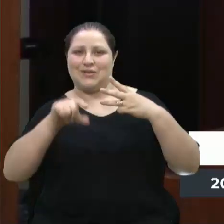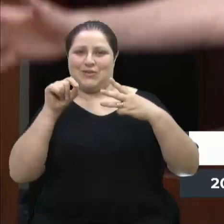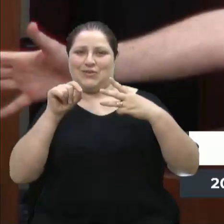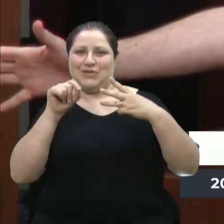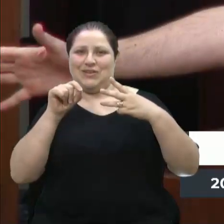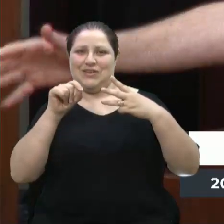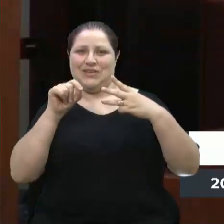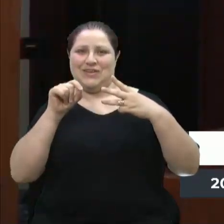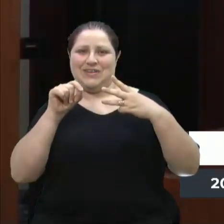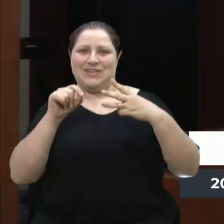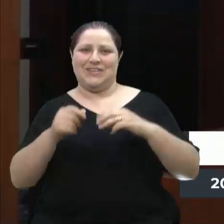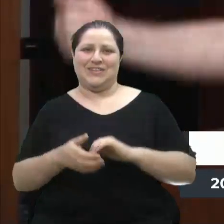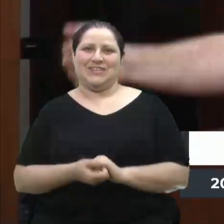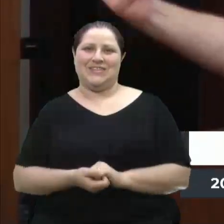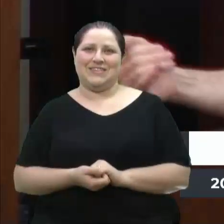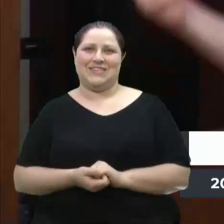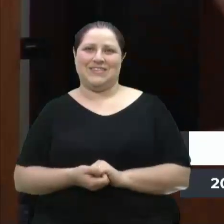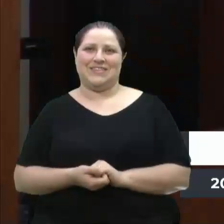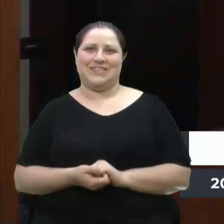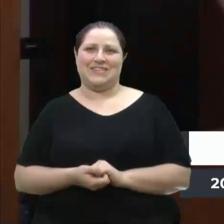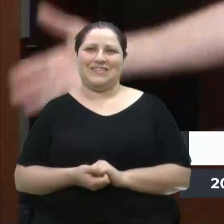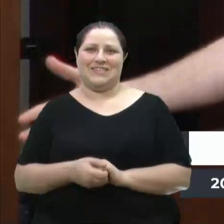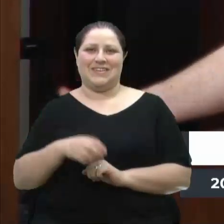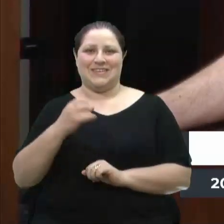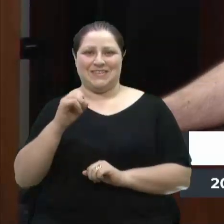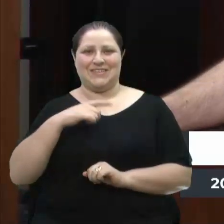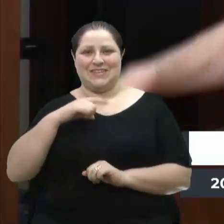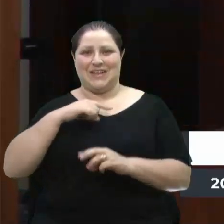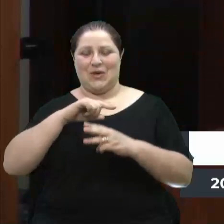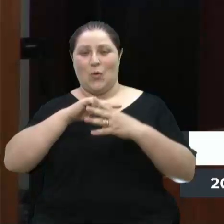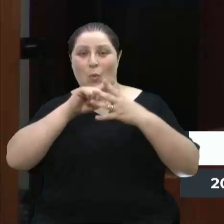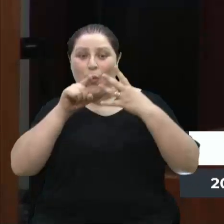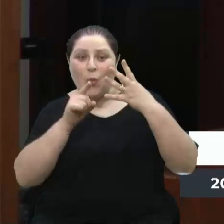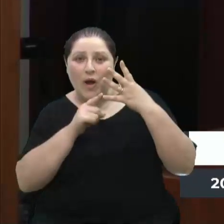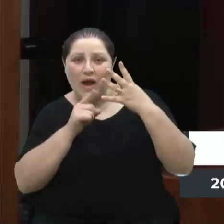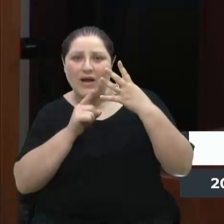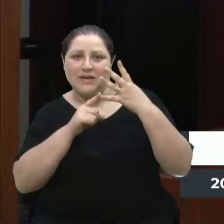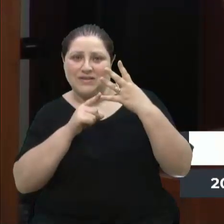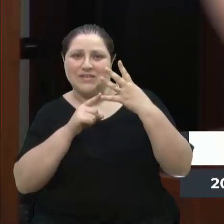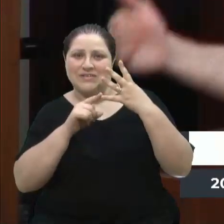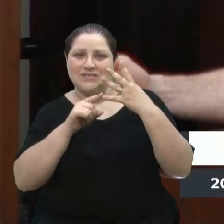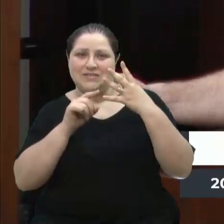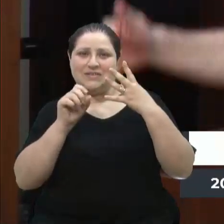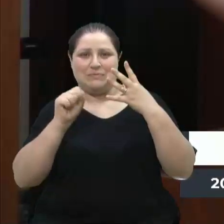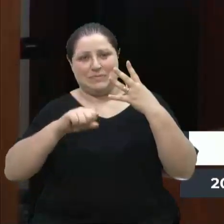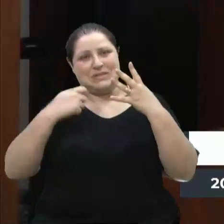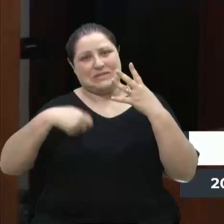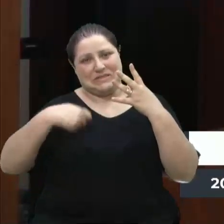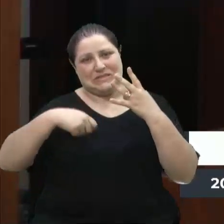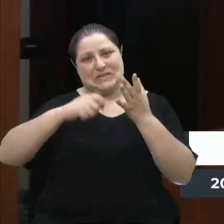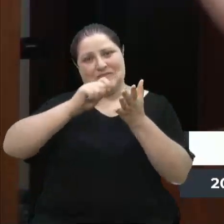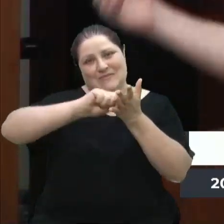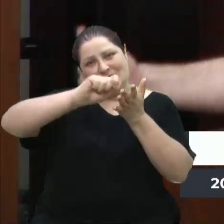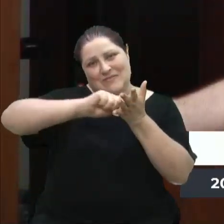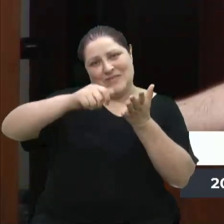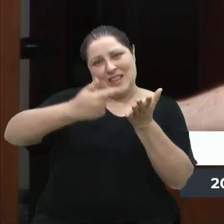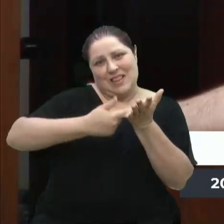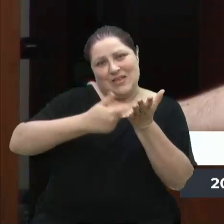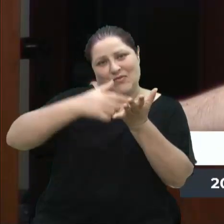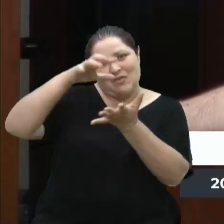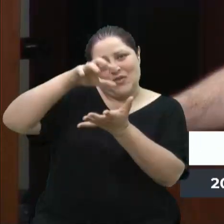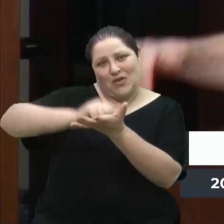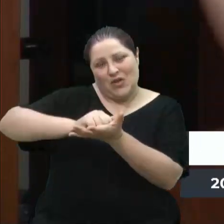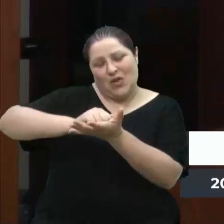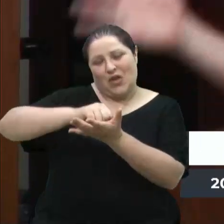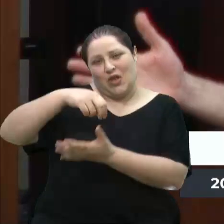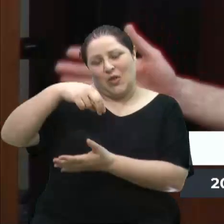não existem outras. Se alguém tiver a 4ª alternativa, deve escrever um livro, se cadastrar lá no Nobel